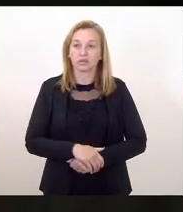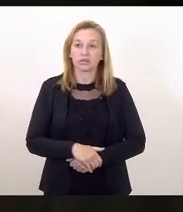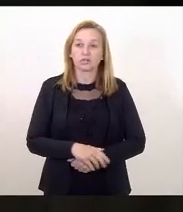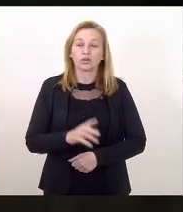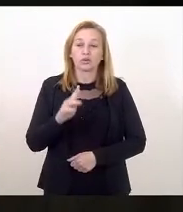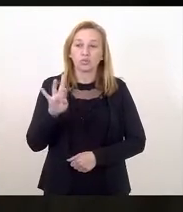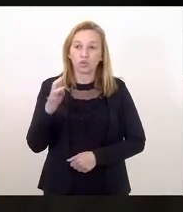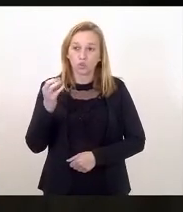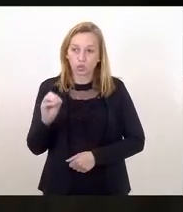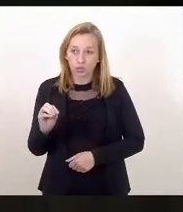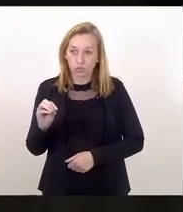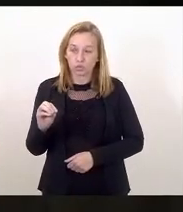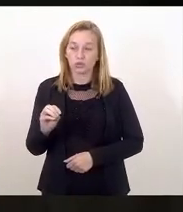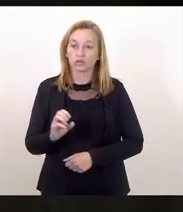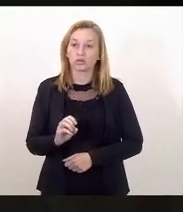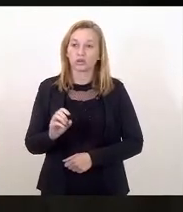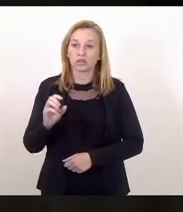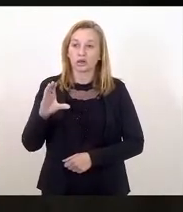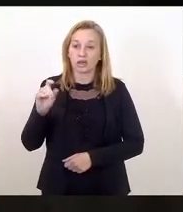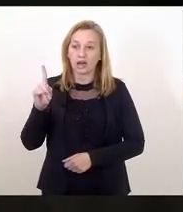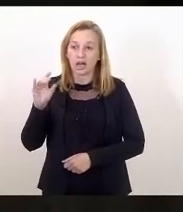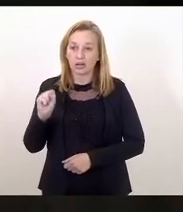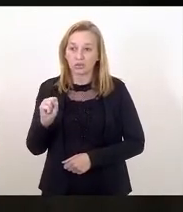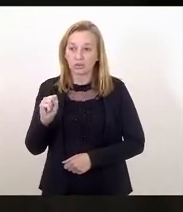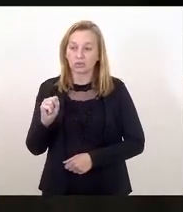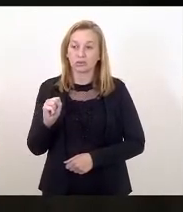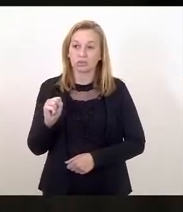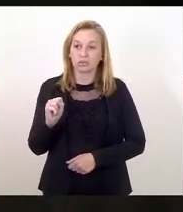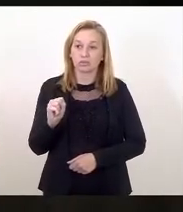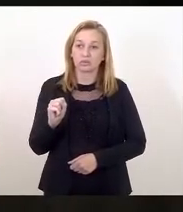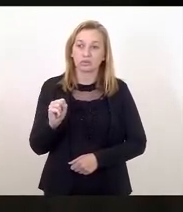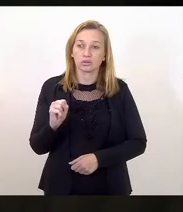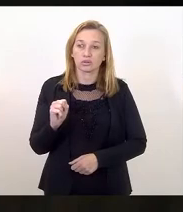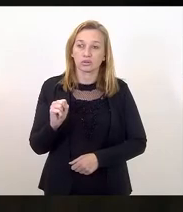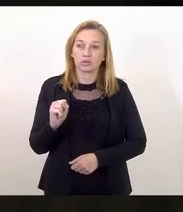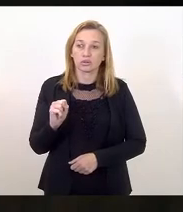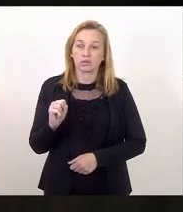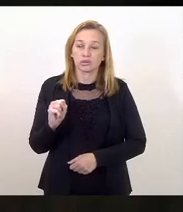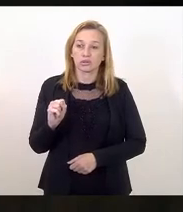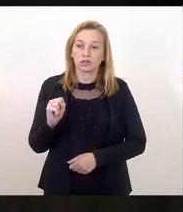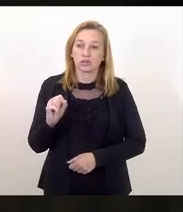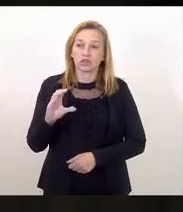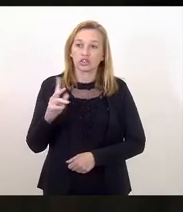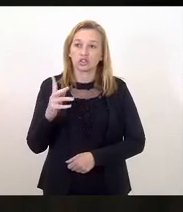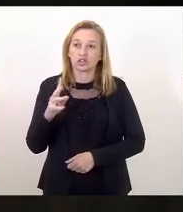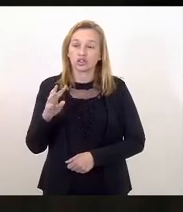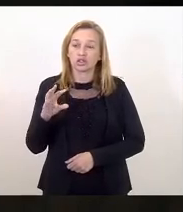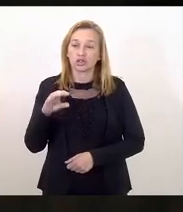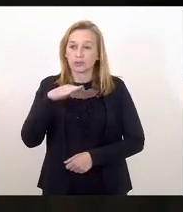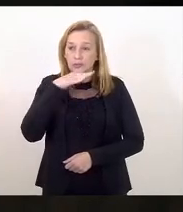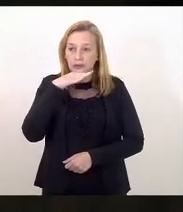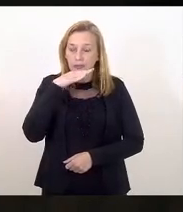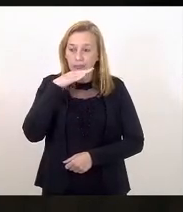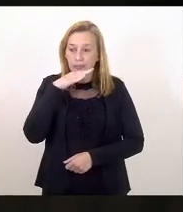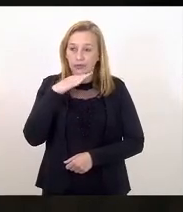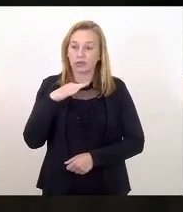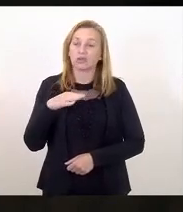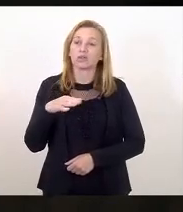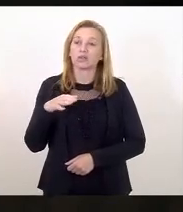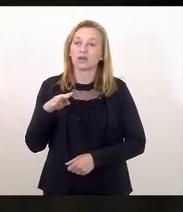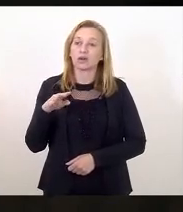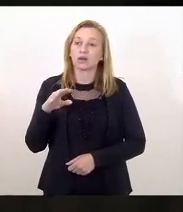Bruno Dauaire. Carlos Macedo. Chiquinho da Mangueira. Carlos